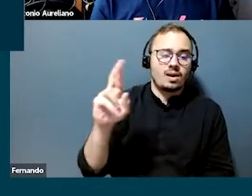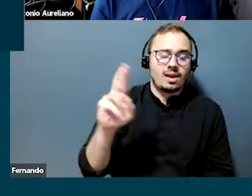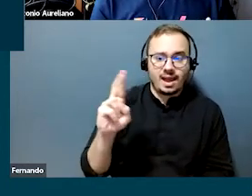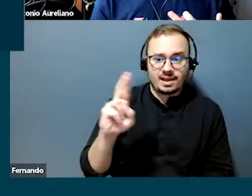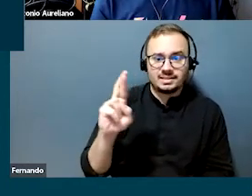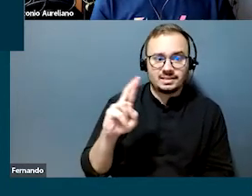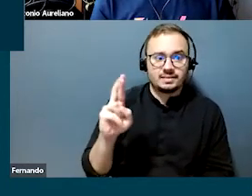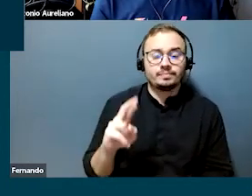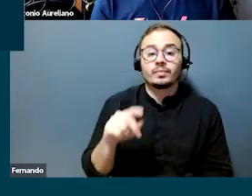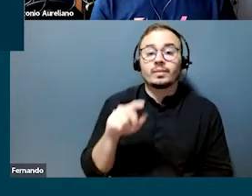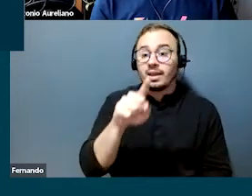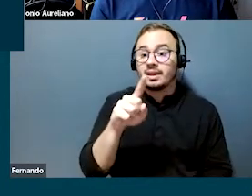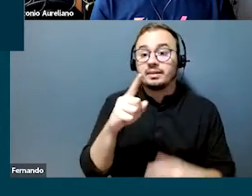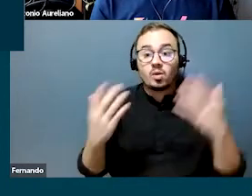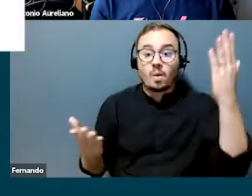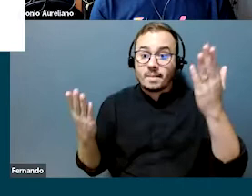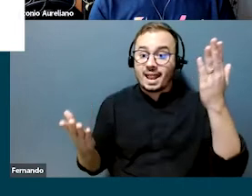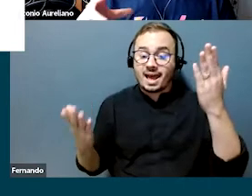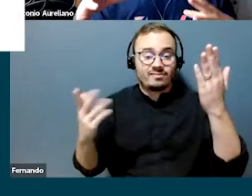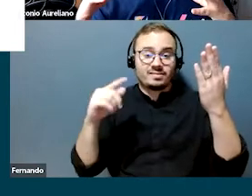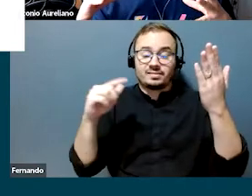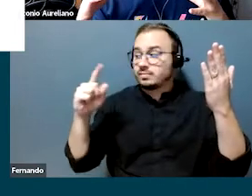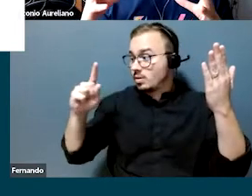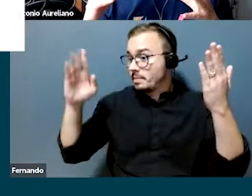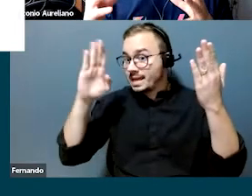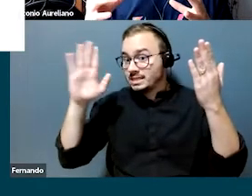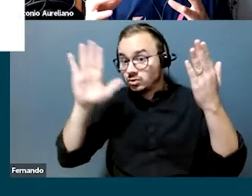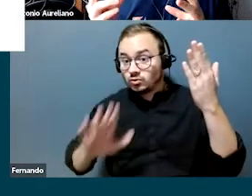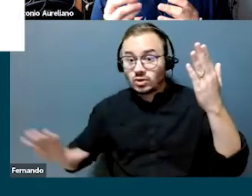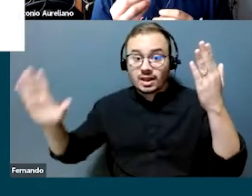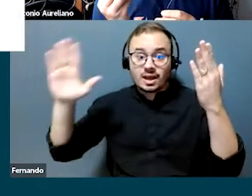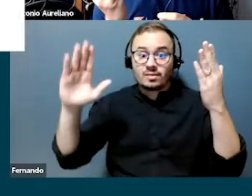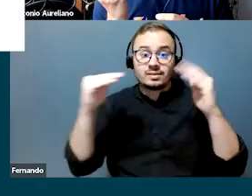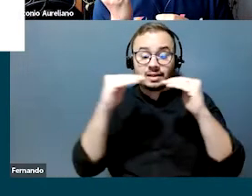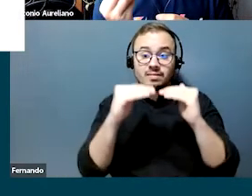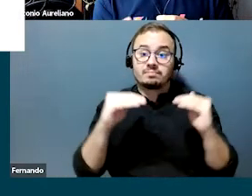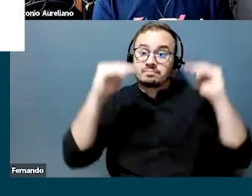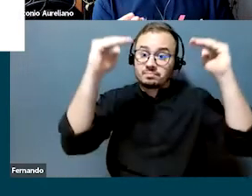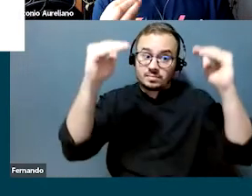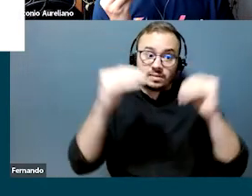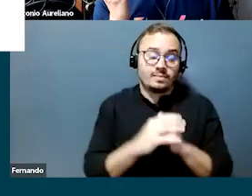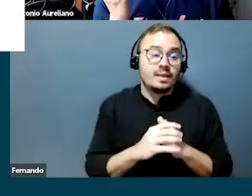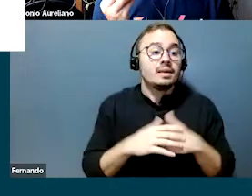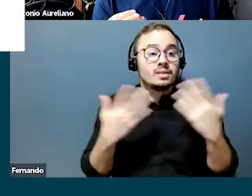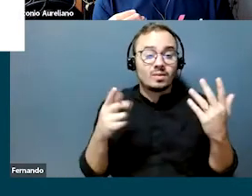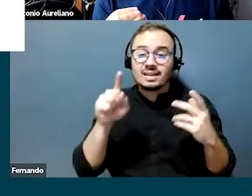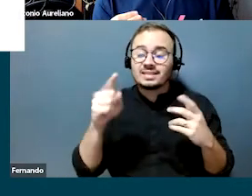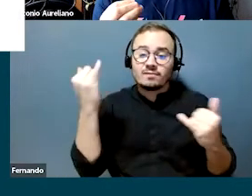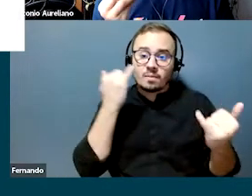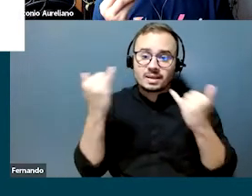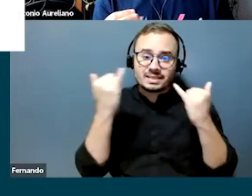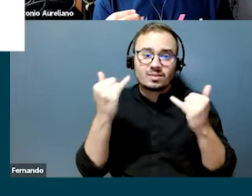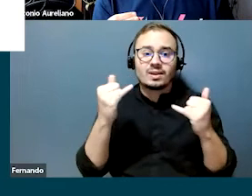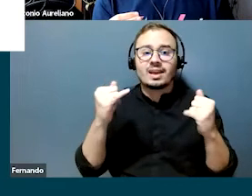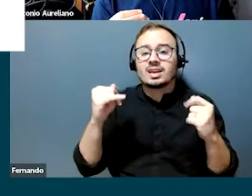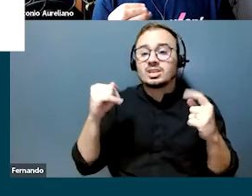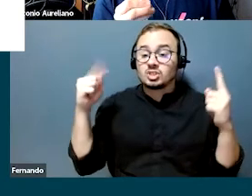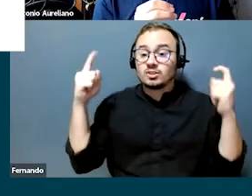10 bilhões, é muita coisa. Só que isso é uma informação muito high level, né? Por quê? Porque traquear e granularizar isso é muito